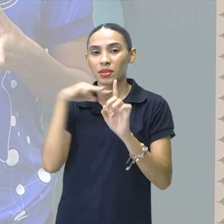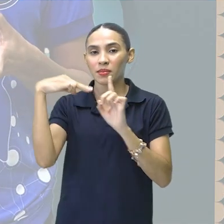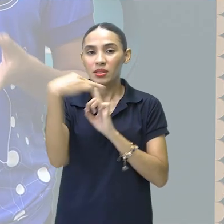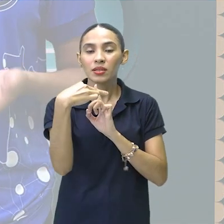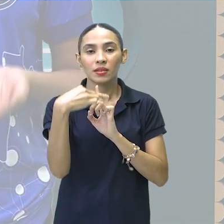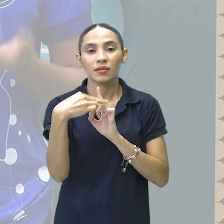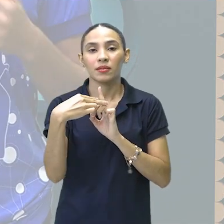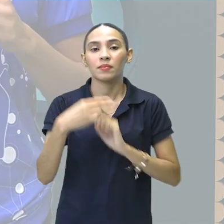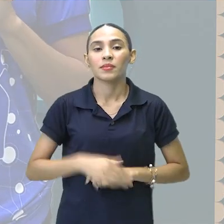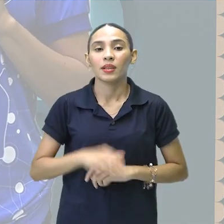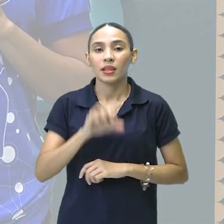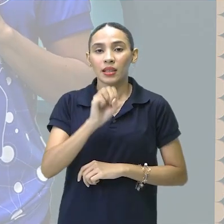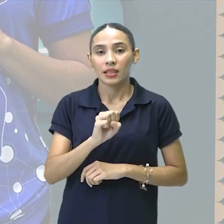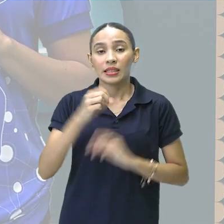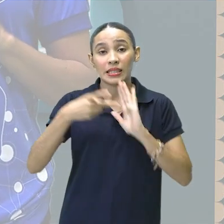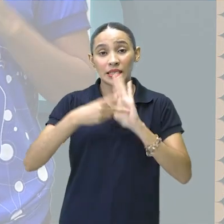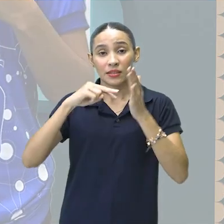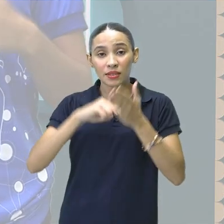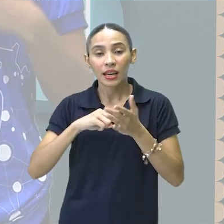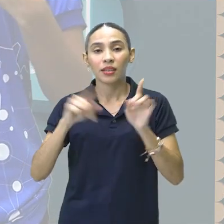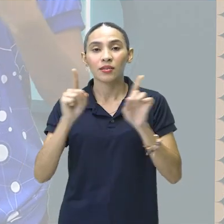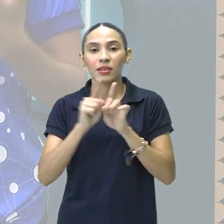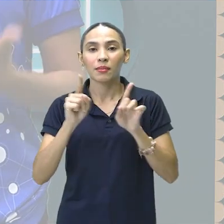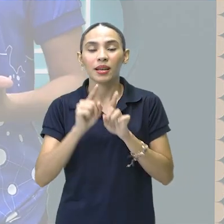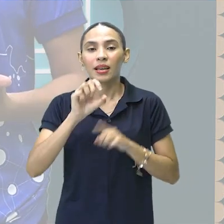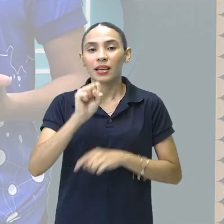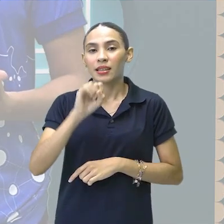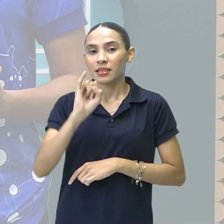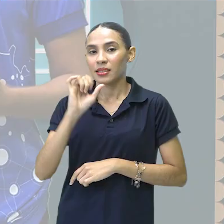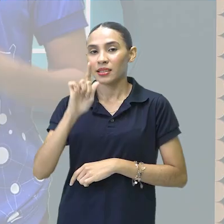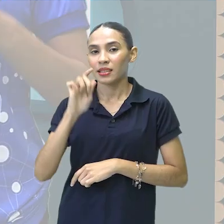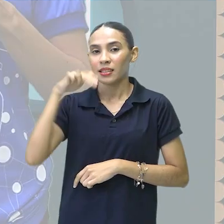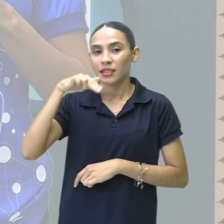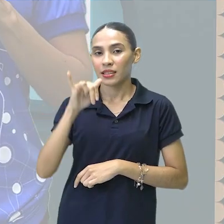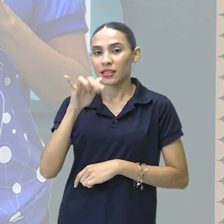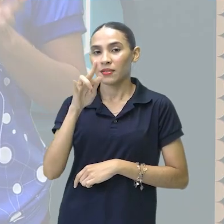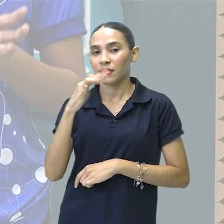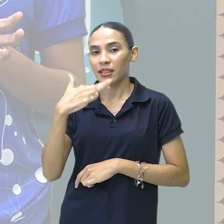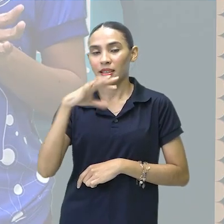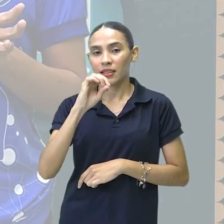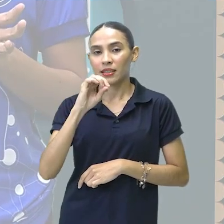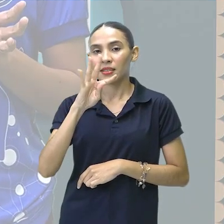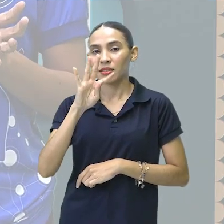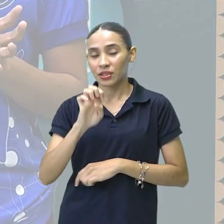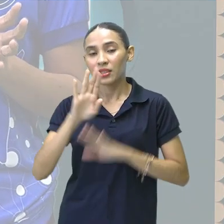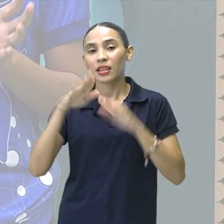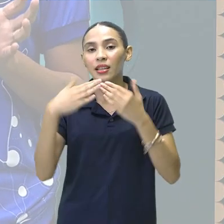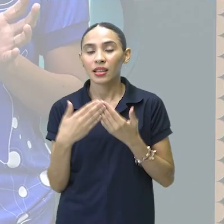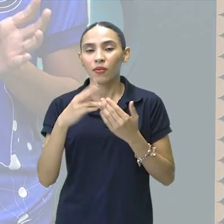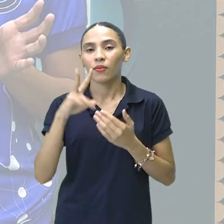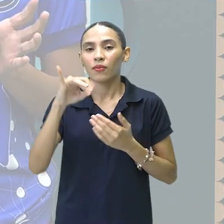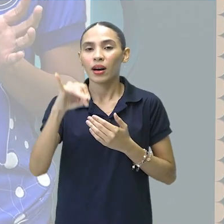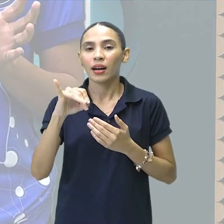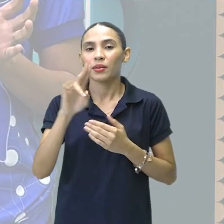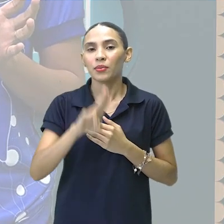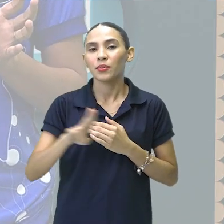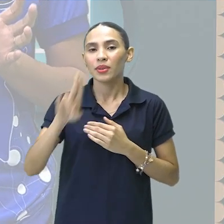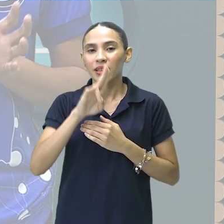que chamamos de significado e significante, onde eu vou colocar